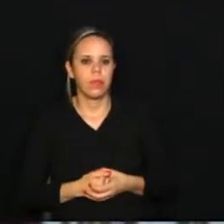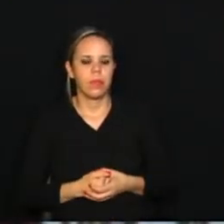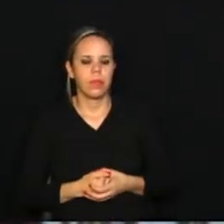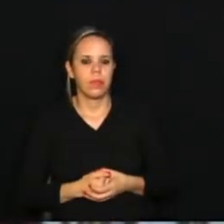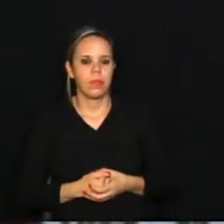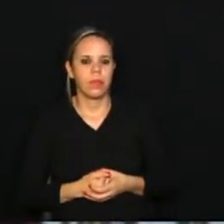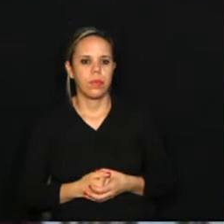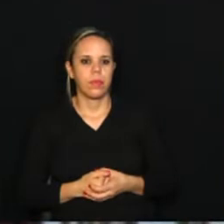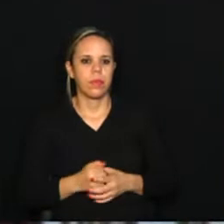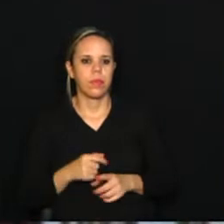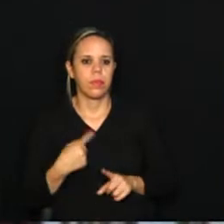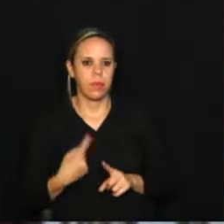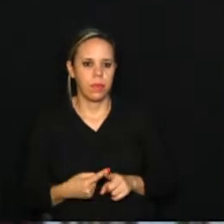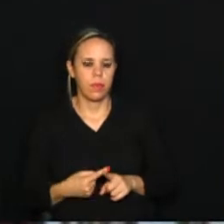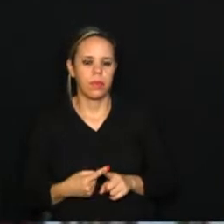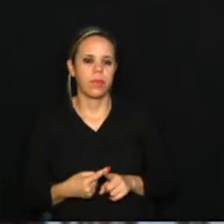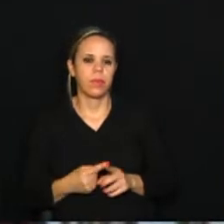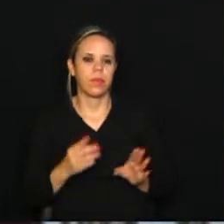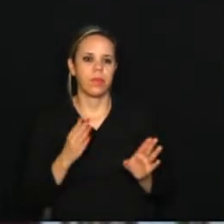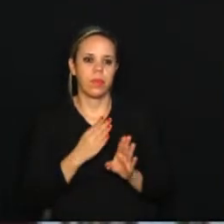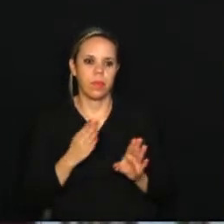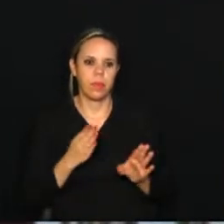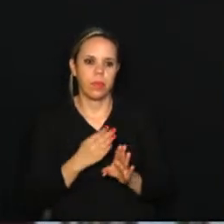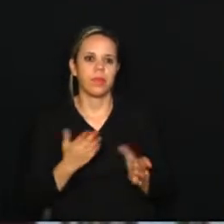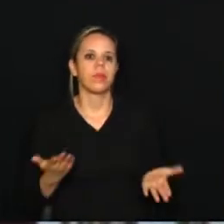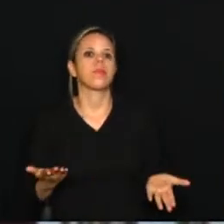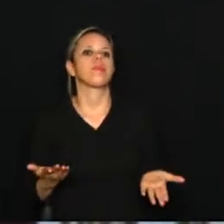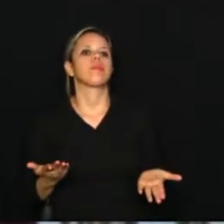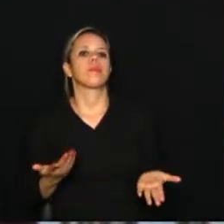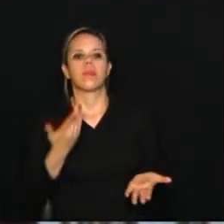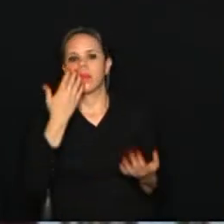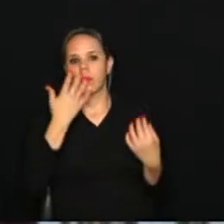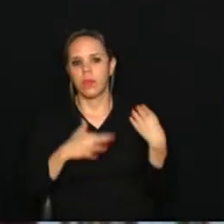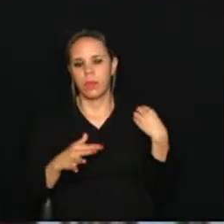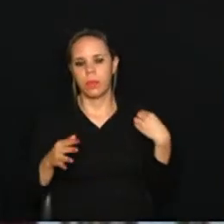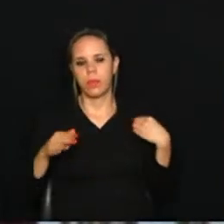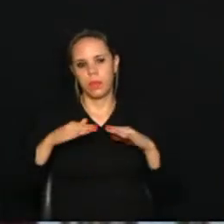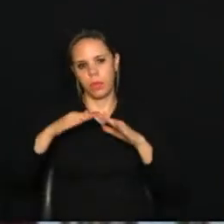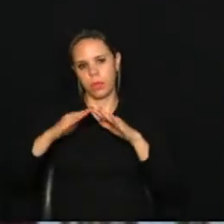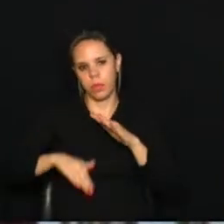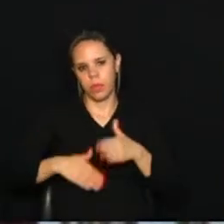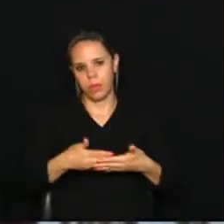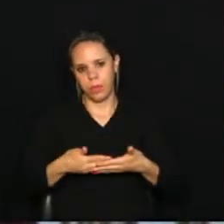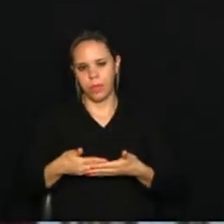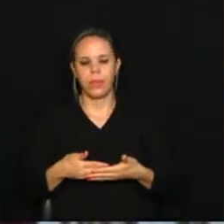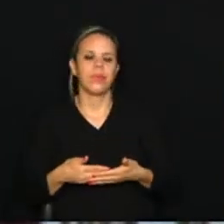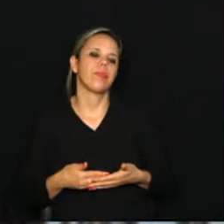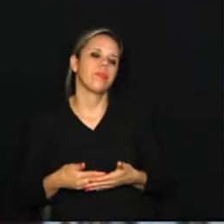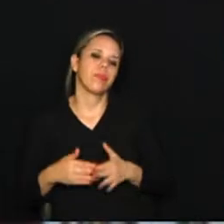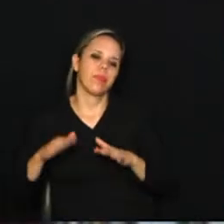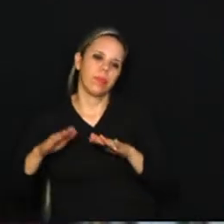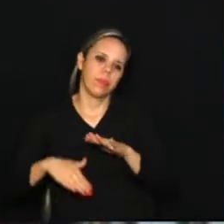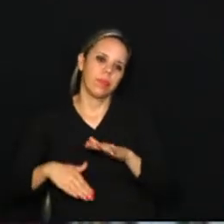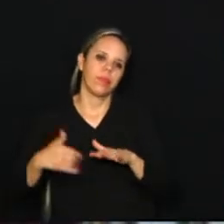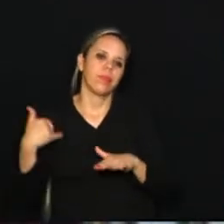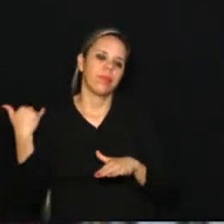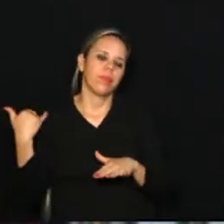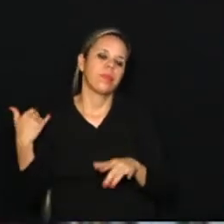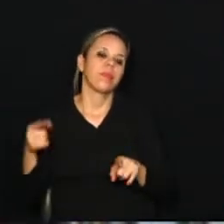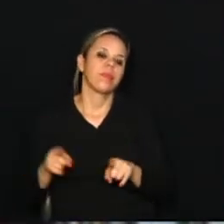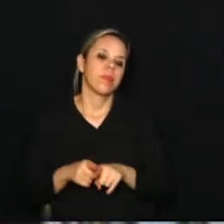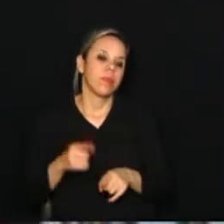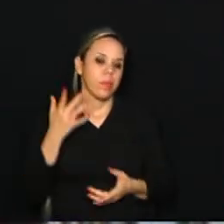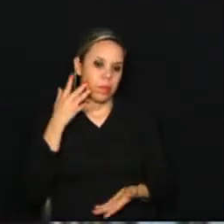e há mais receio com as crianças menores, e, enfim, creio